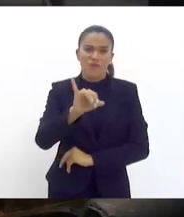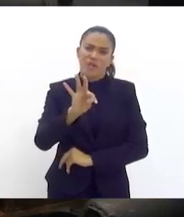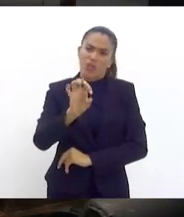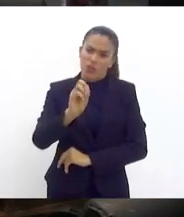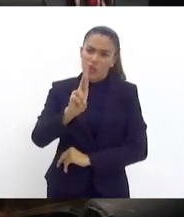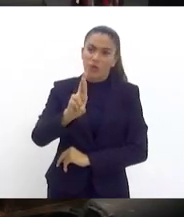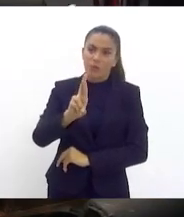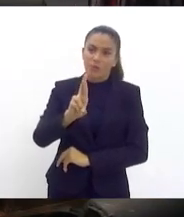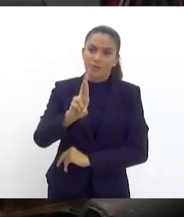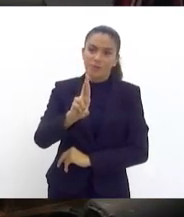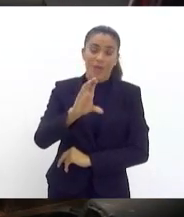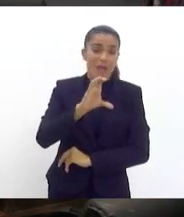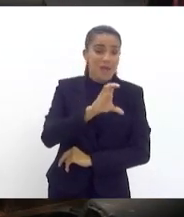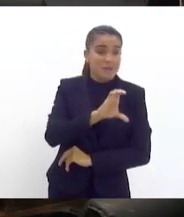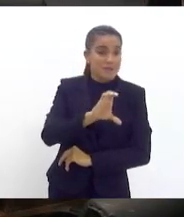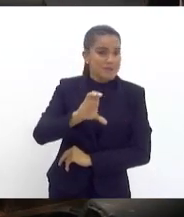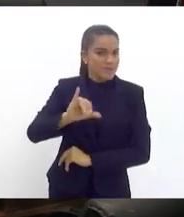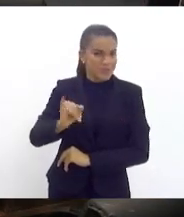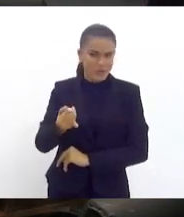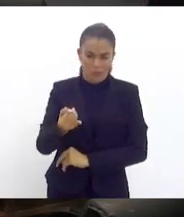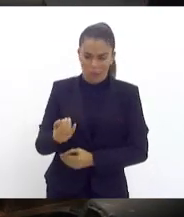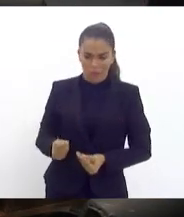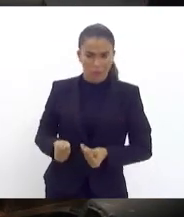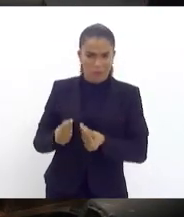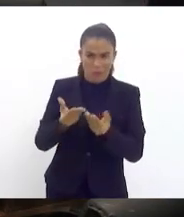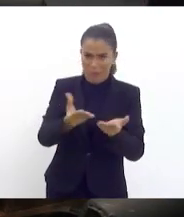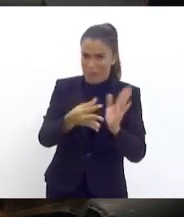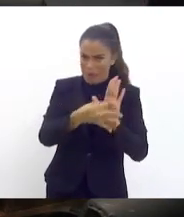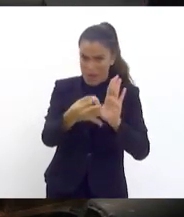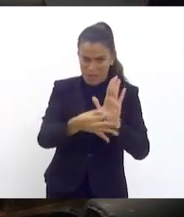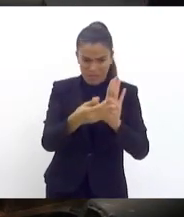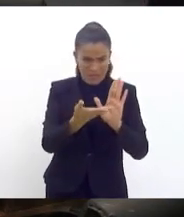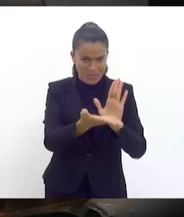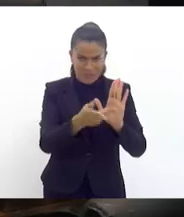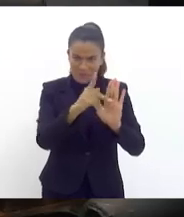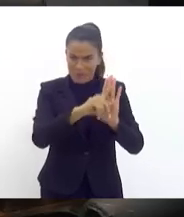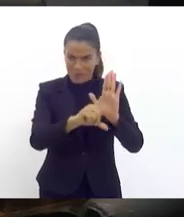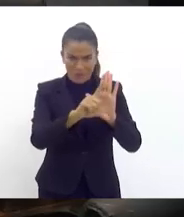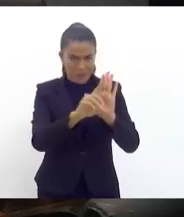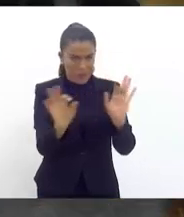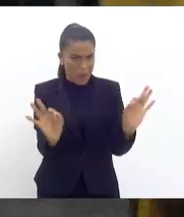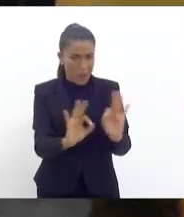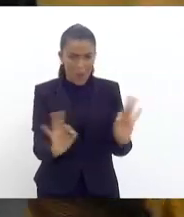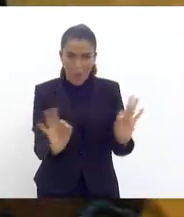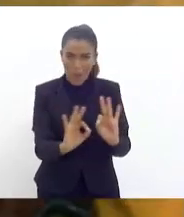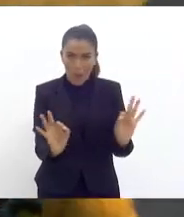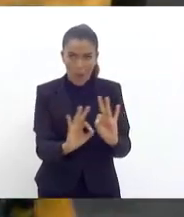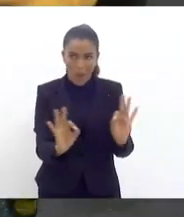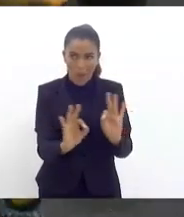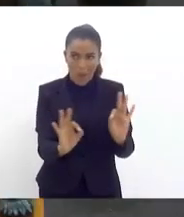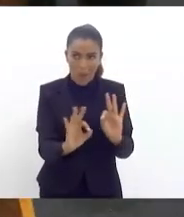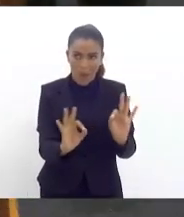deputado Vitor, a CCJ não dá parecer nesse projeto. CCJ não dá parecer.